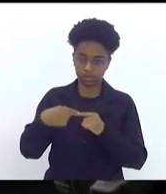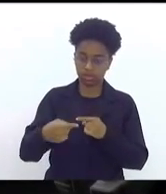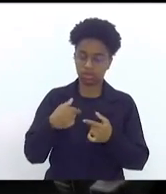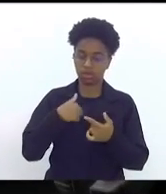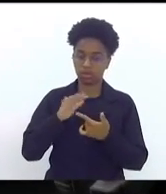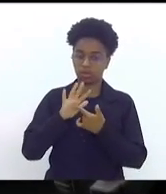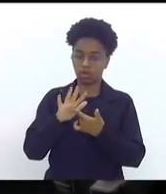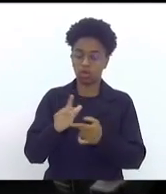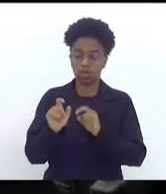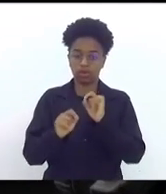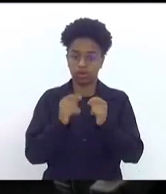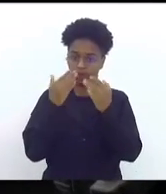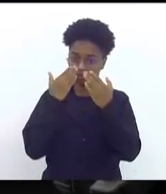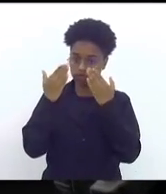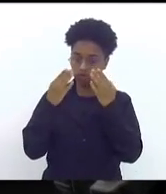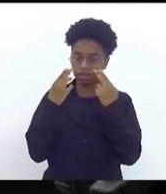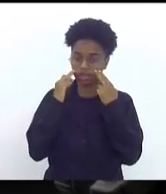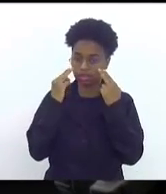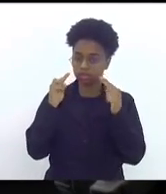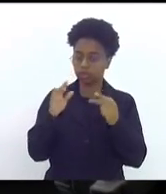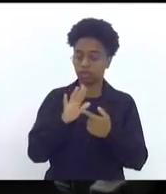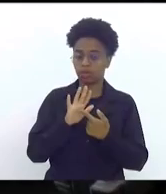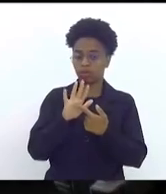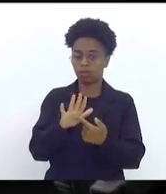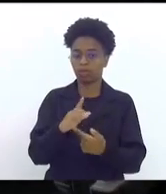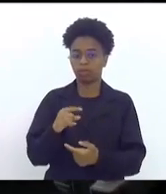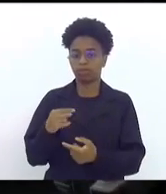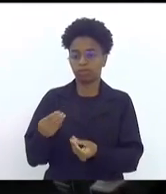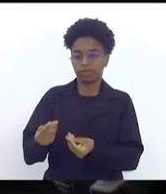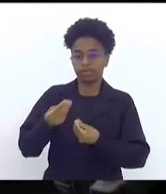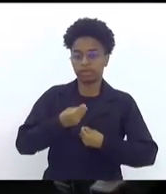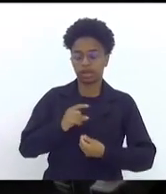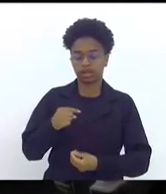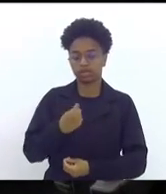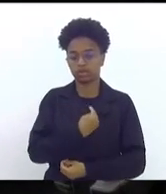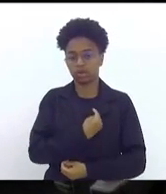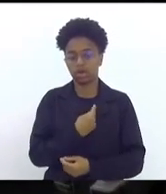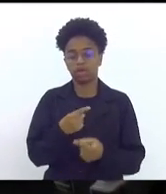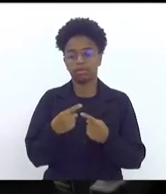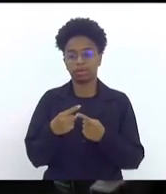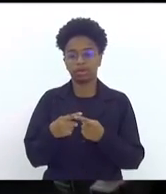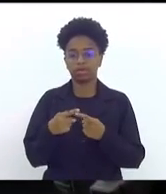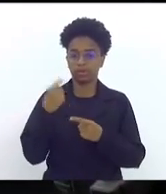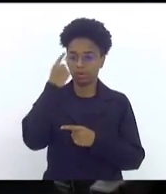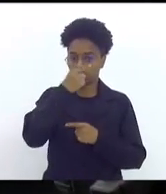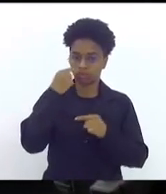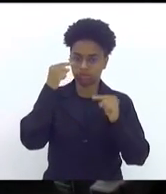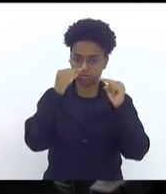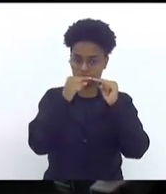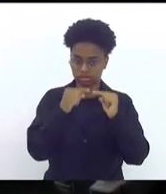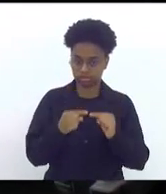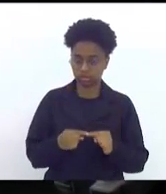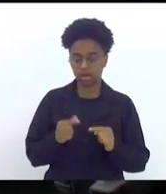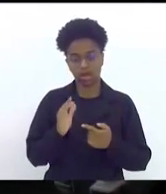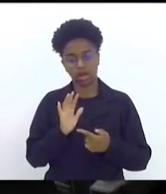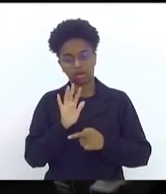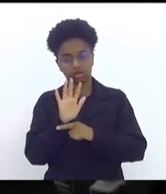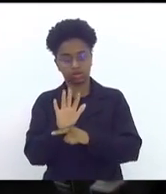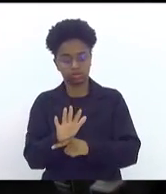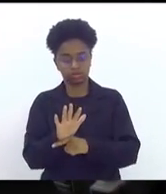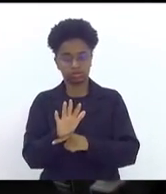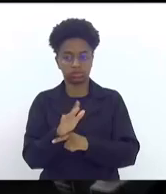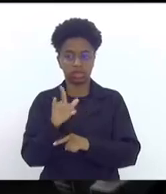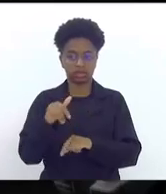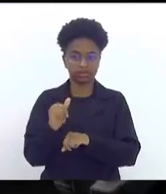do testemunho como ramo da ciência nos oferece de subsídio para que o reconhecimento de pessoas possa servir àquele propósito, um propósito que é